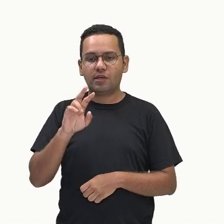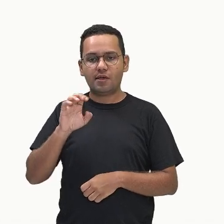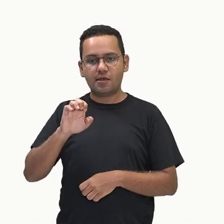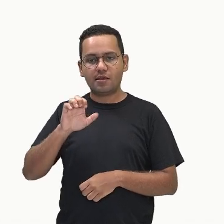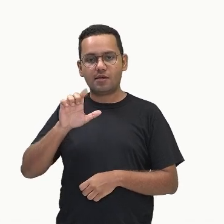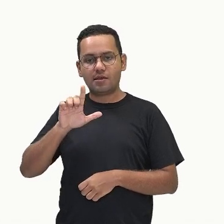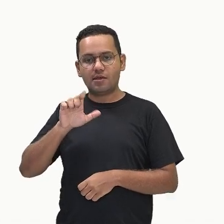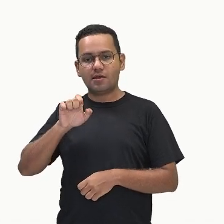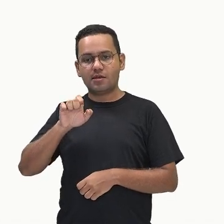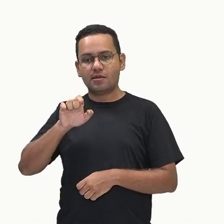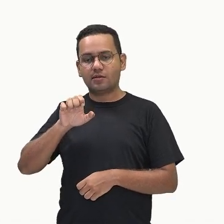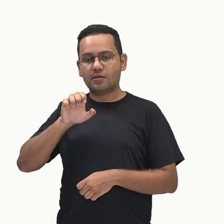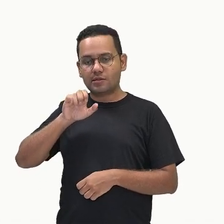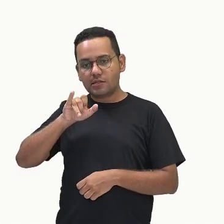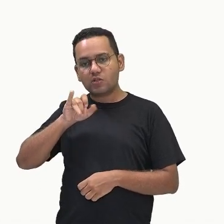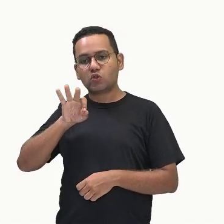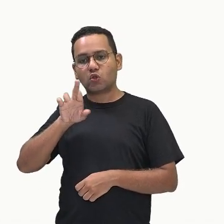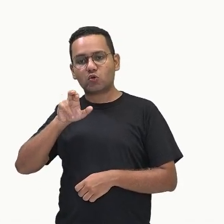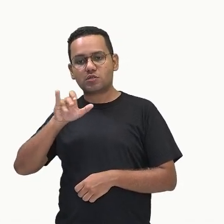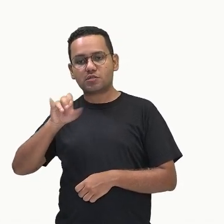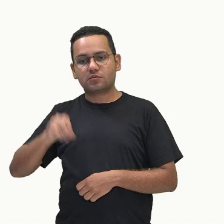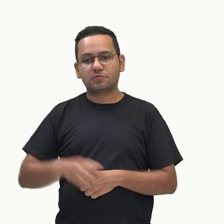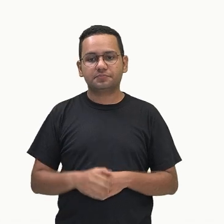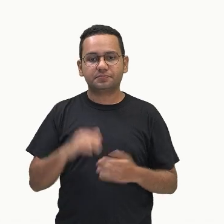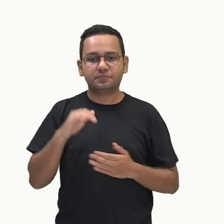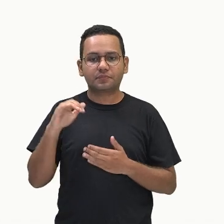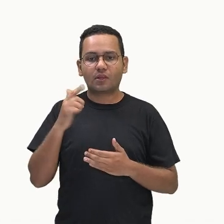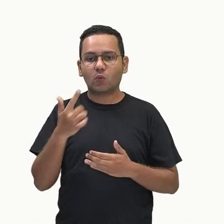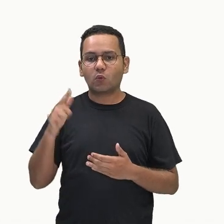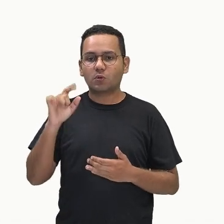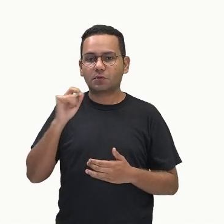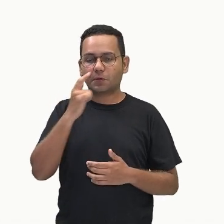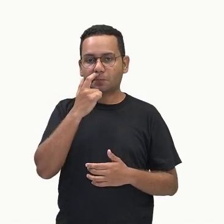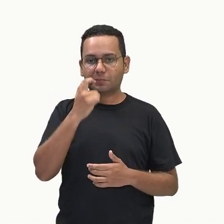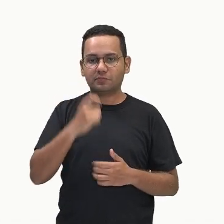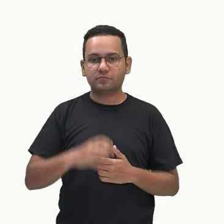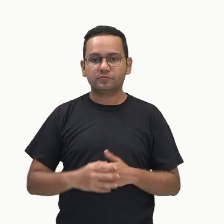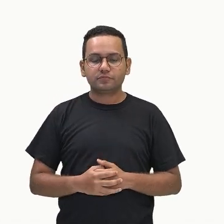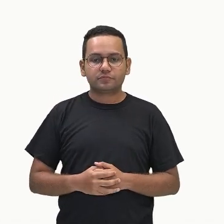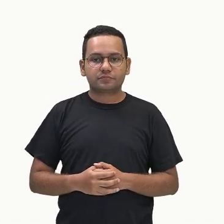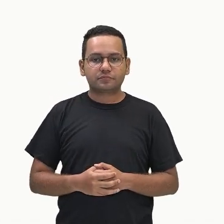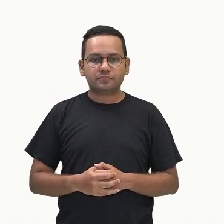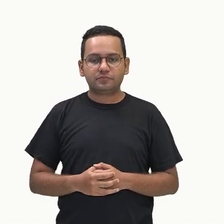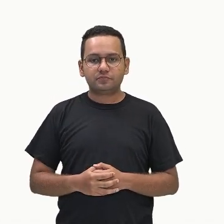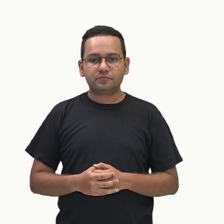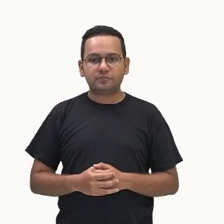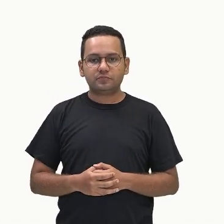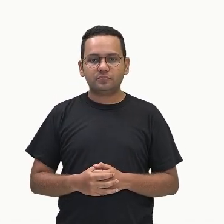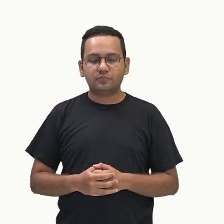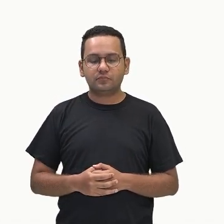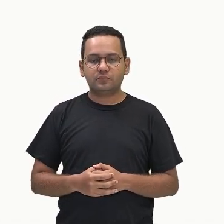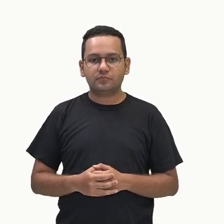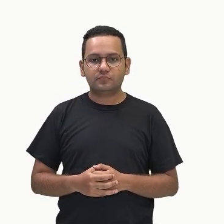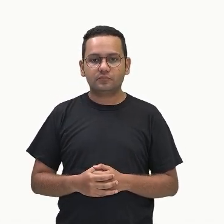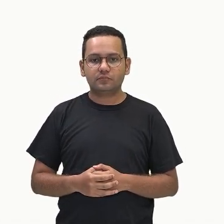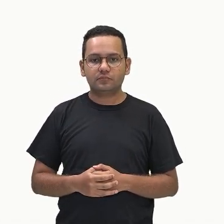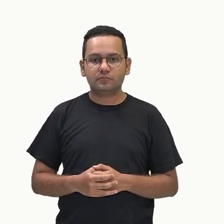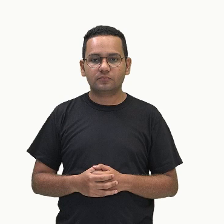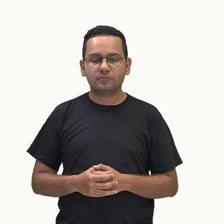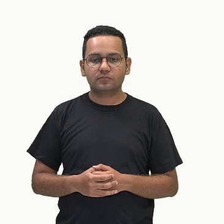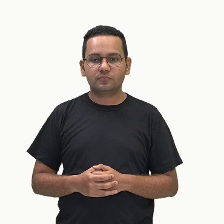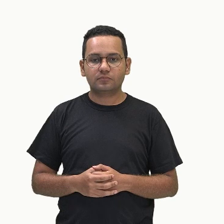os glóbulos vermelhos, eles têm essa coloração, né? A função